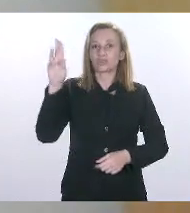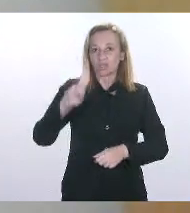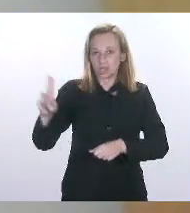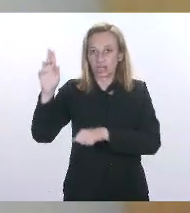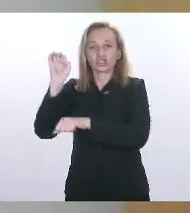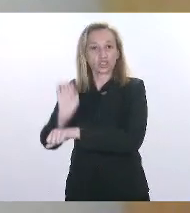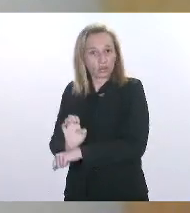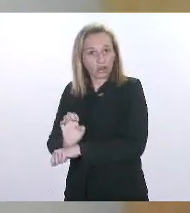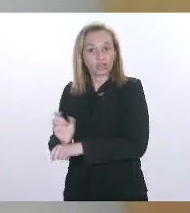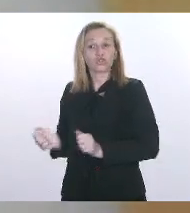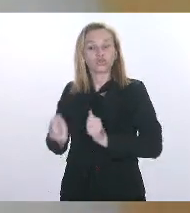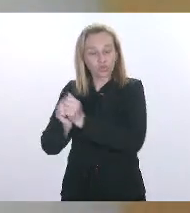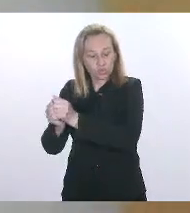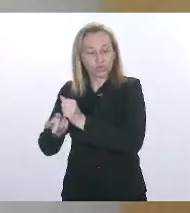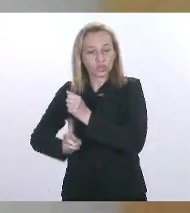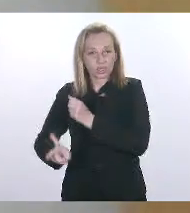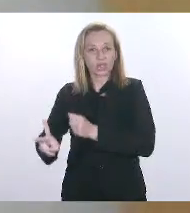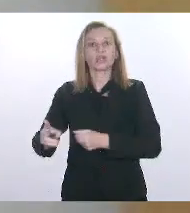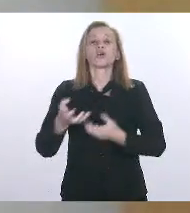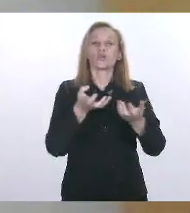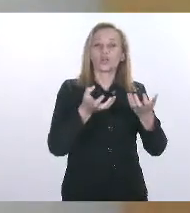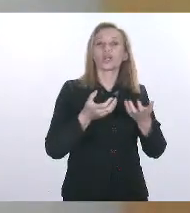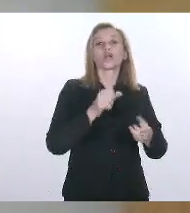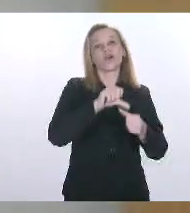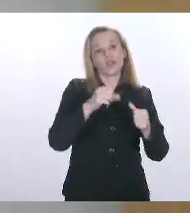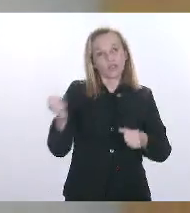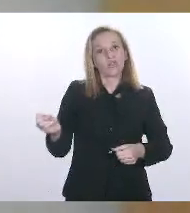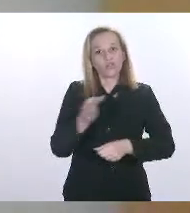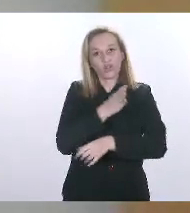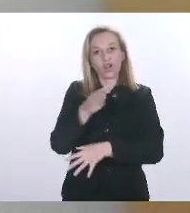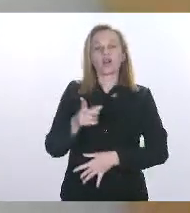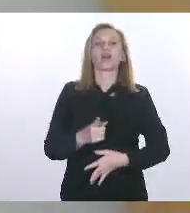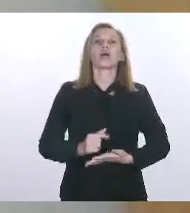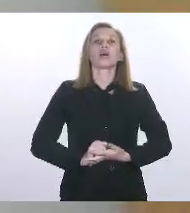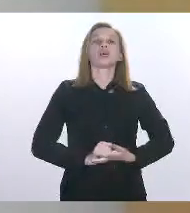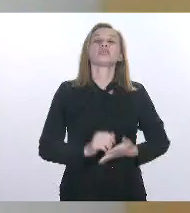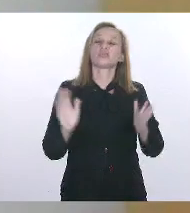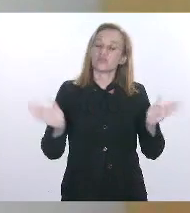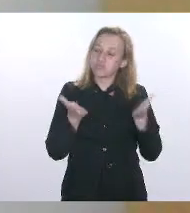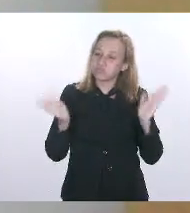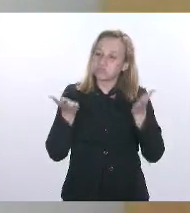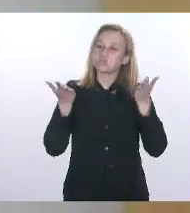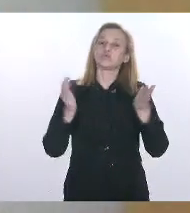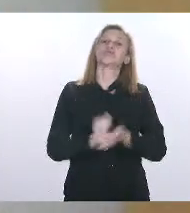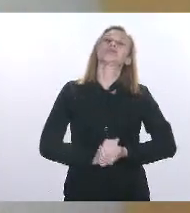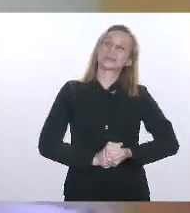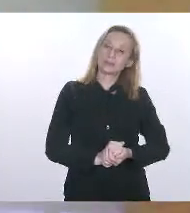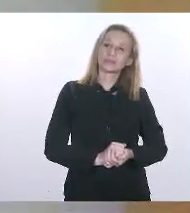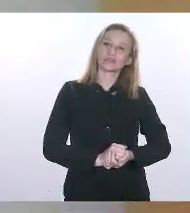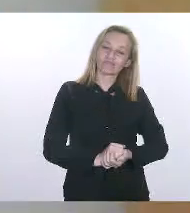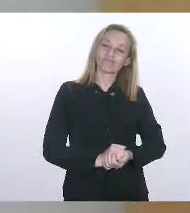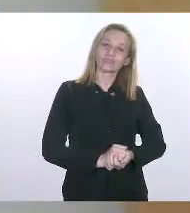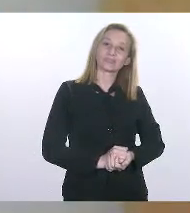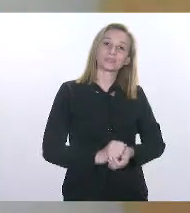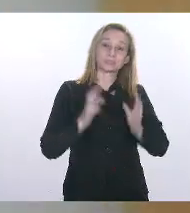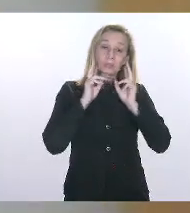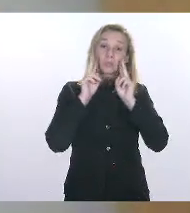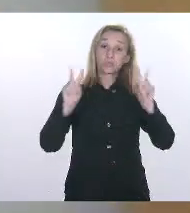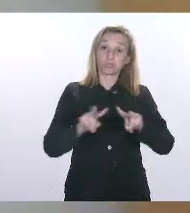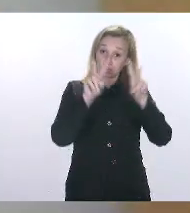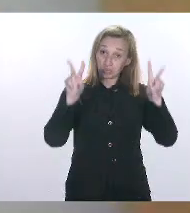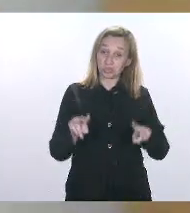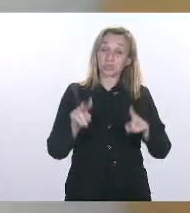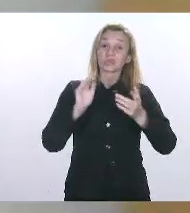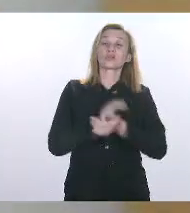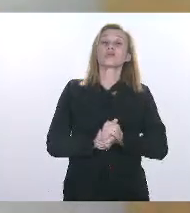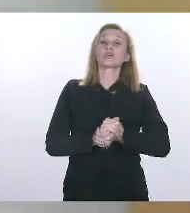e tem estado ao lado, mas eu quero renovar essa manifestação aqui, esses pontos de vista,